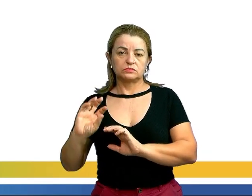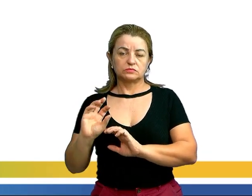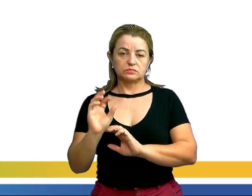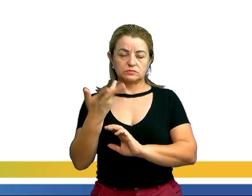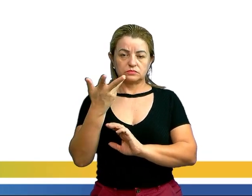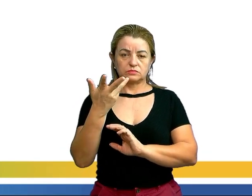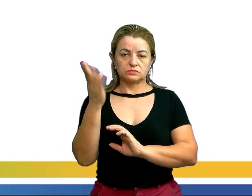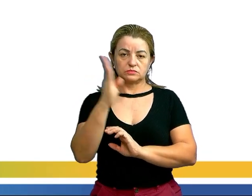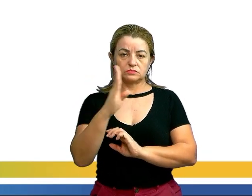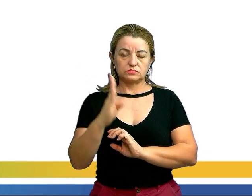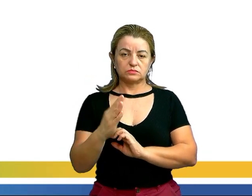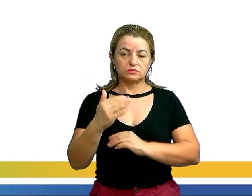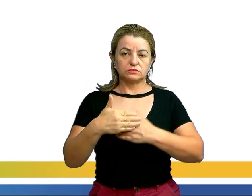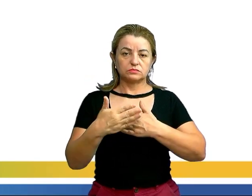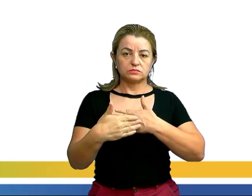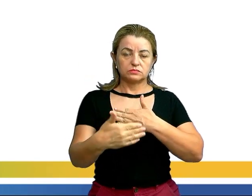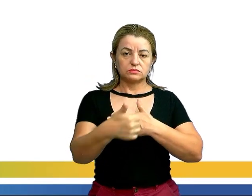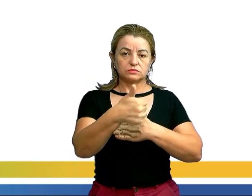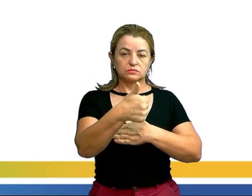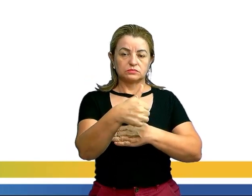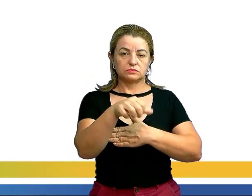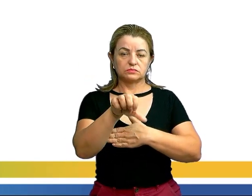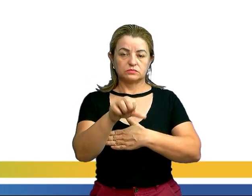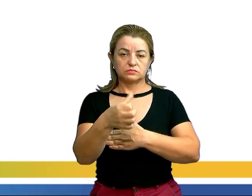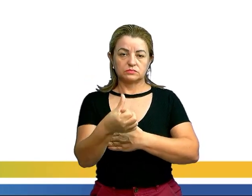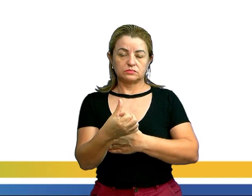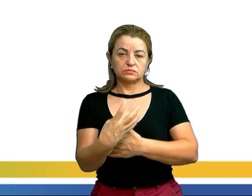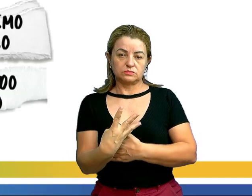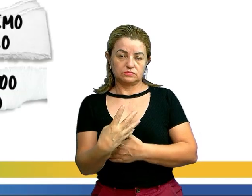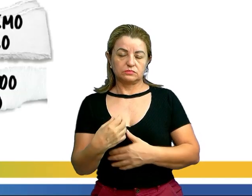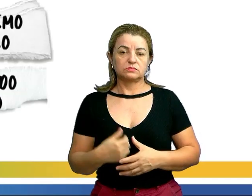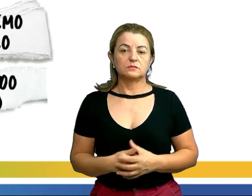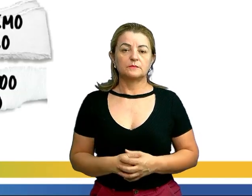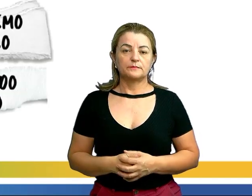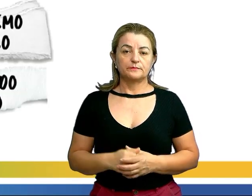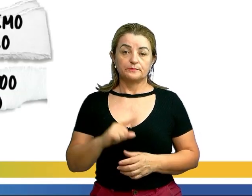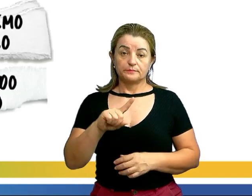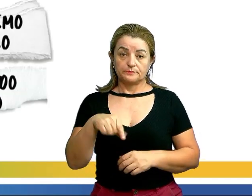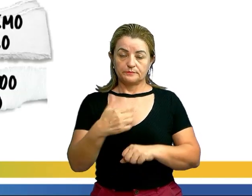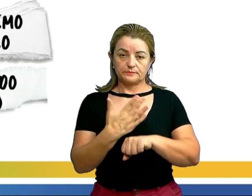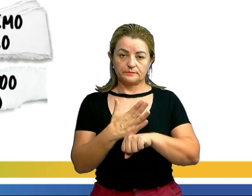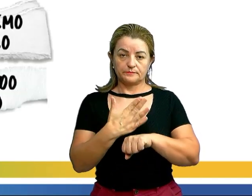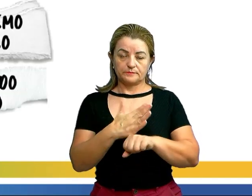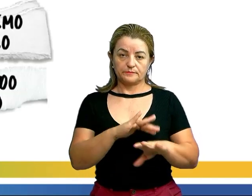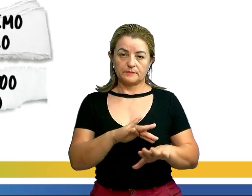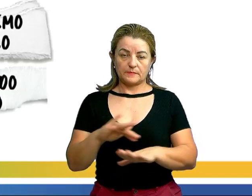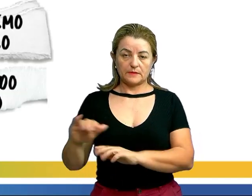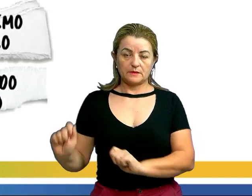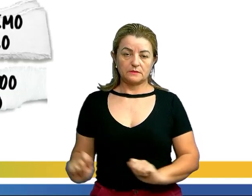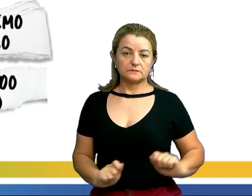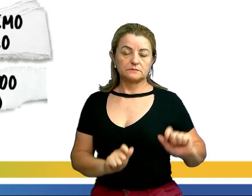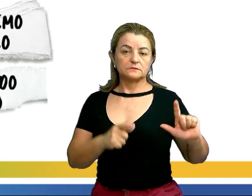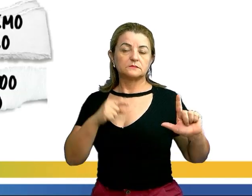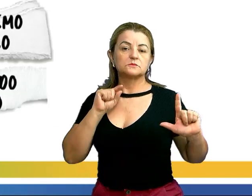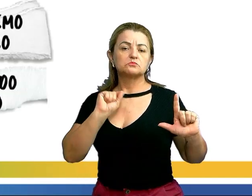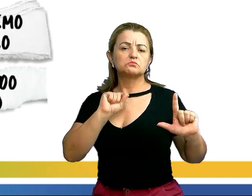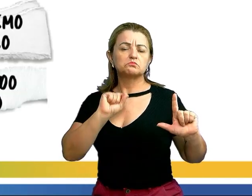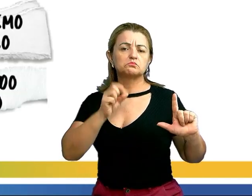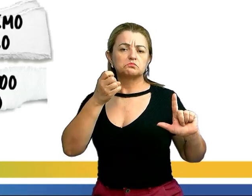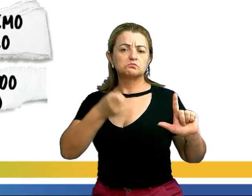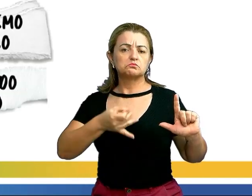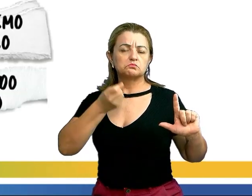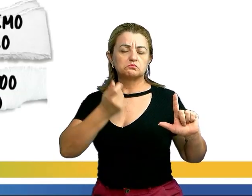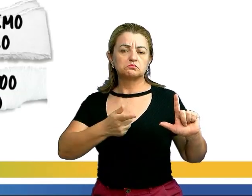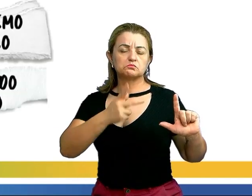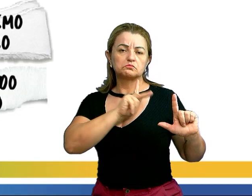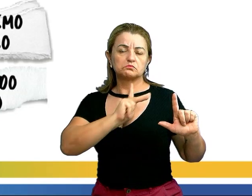de 1964. E depois o nosso exercício. E o que nós falamos na aula anterior sobre Dutra, né? Nós